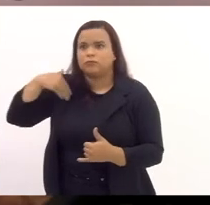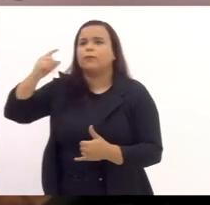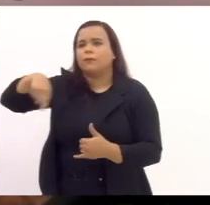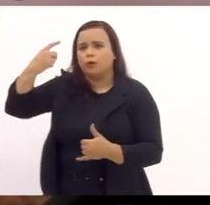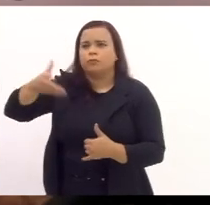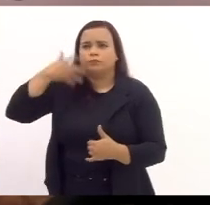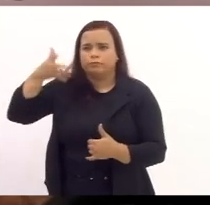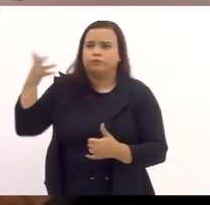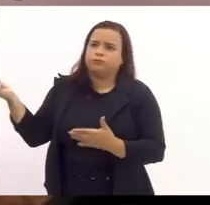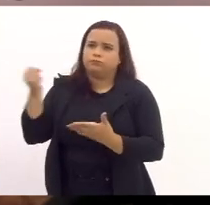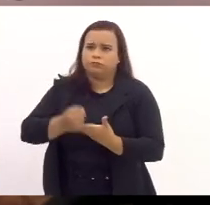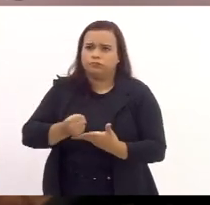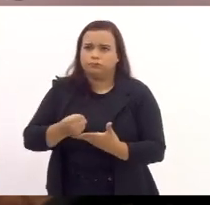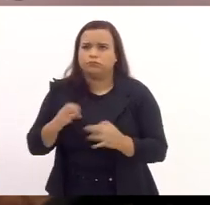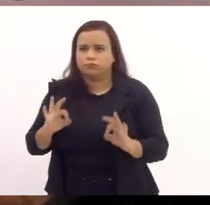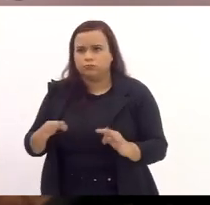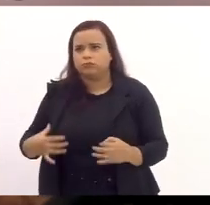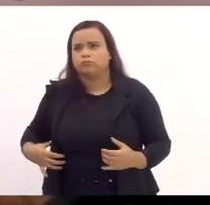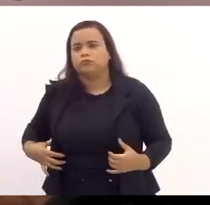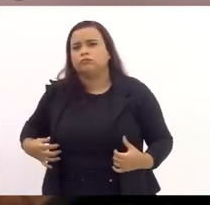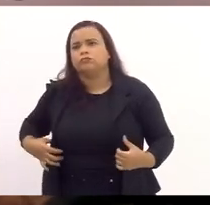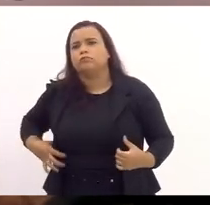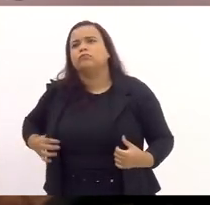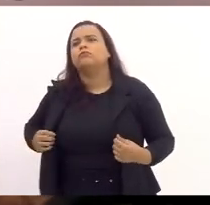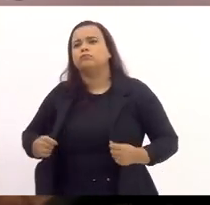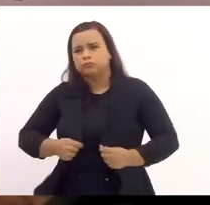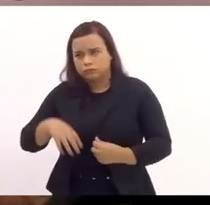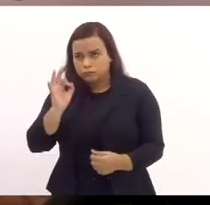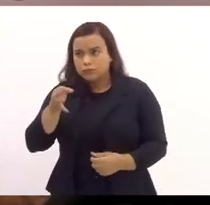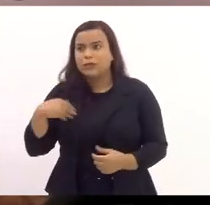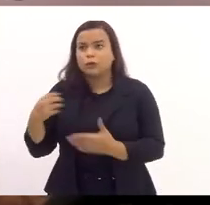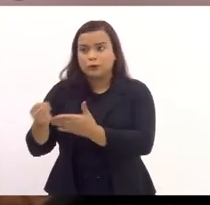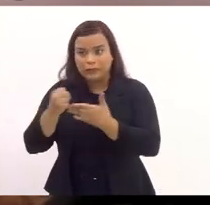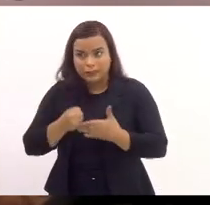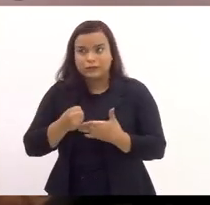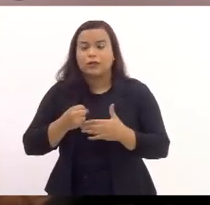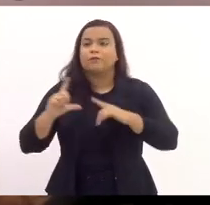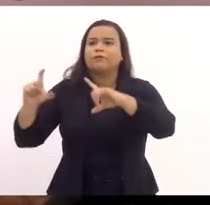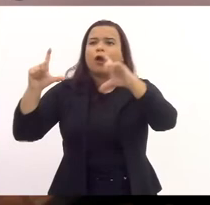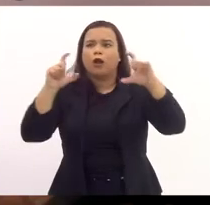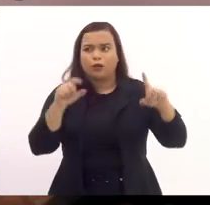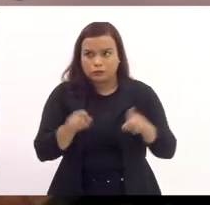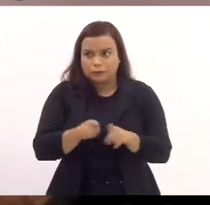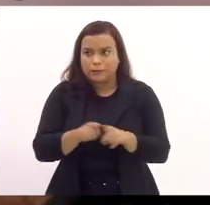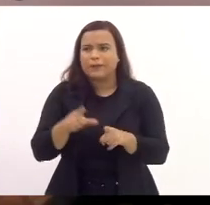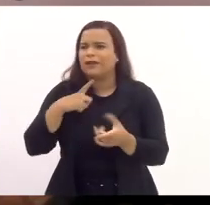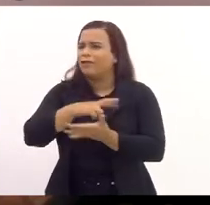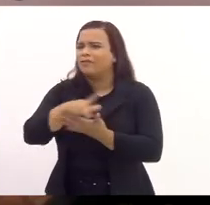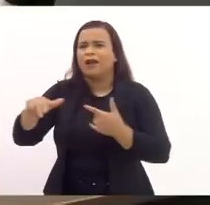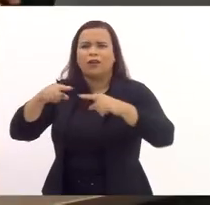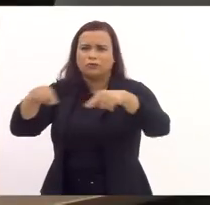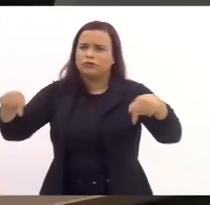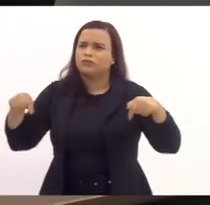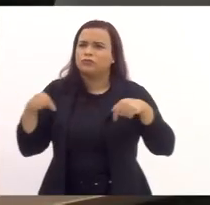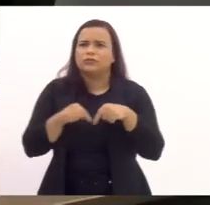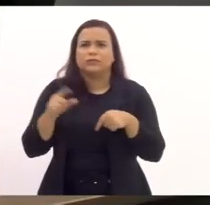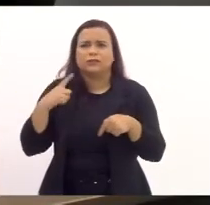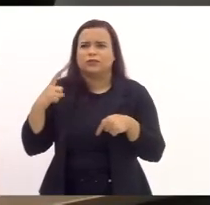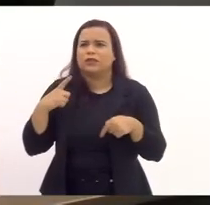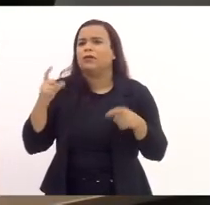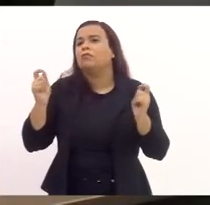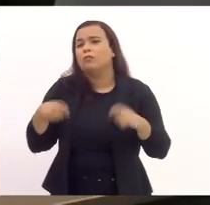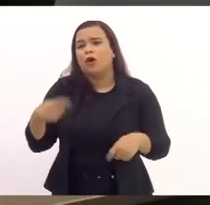sessão. Vou trazer na próxima sessão as fotografias para que você tome conhecimento. Ao mesmo tempo, tem vários outros terrenos que podem estar